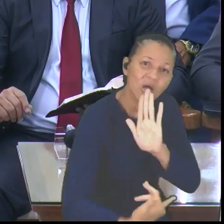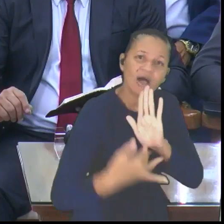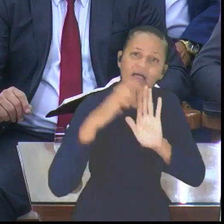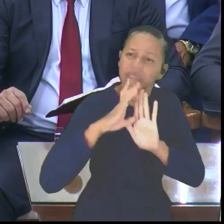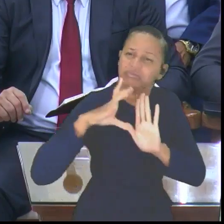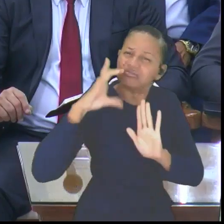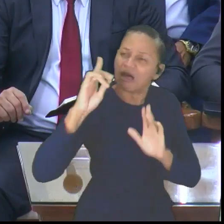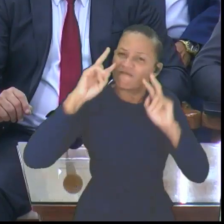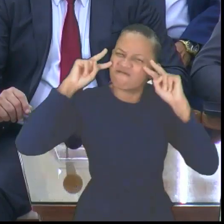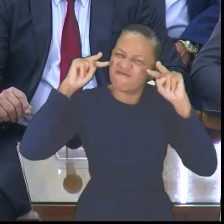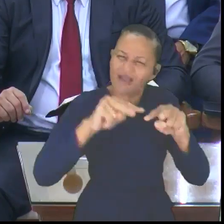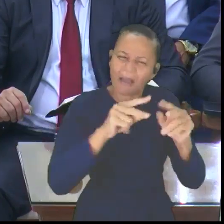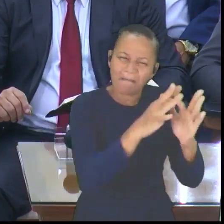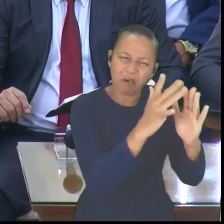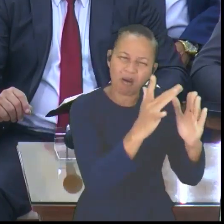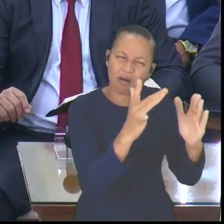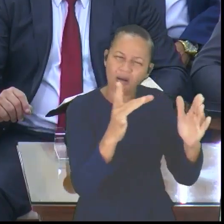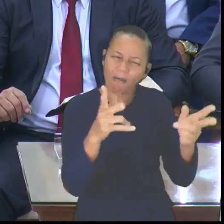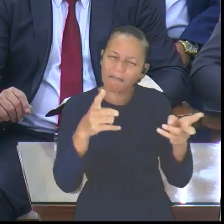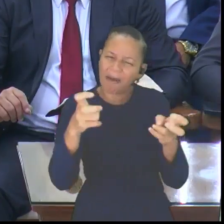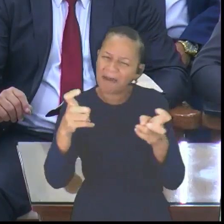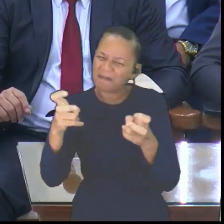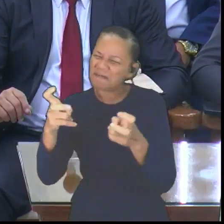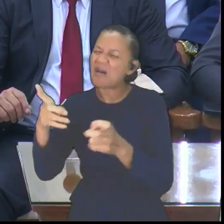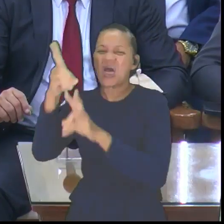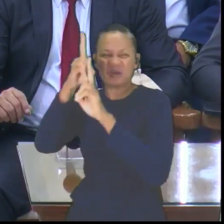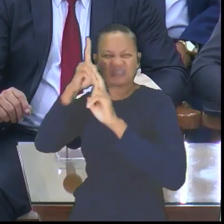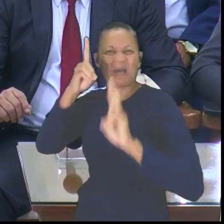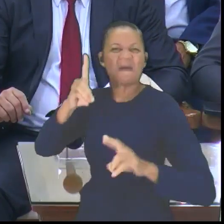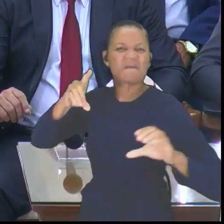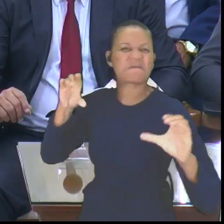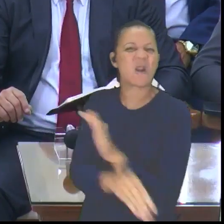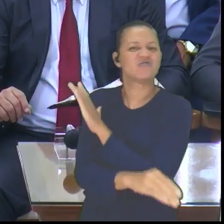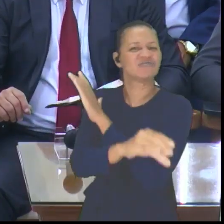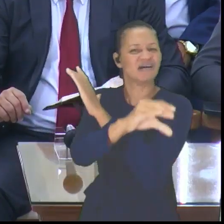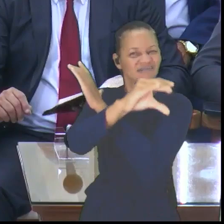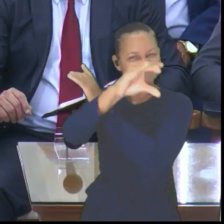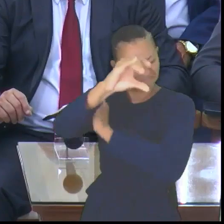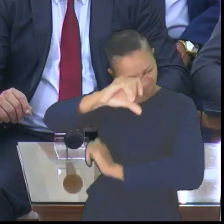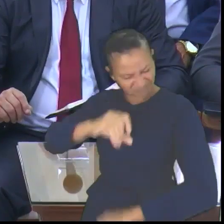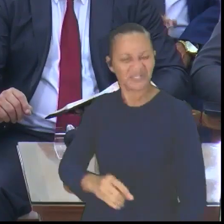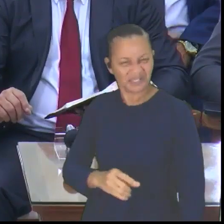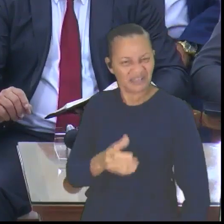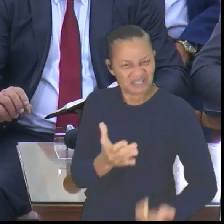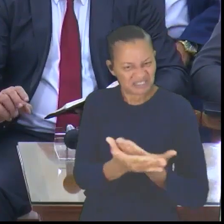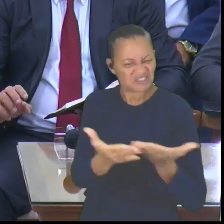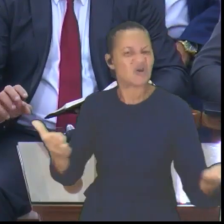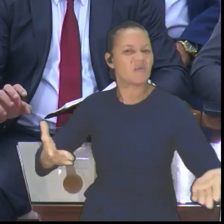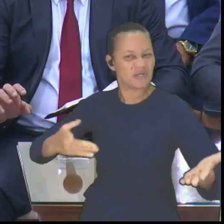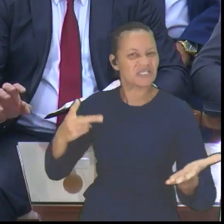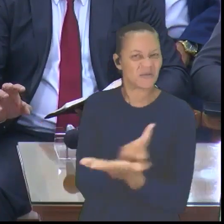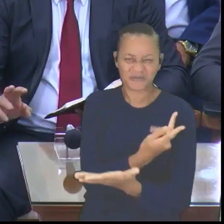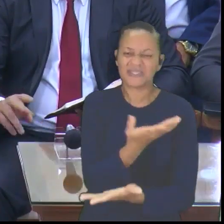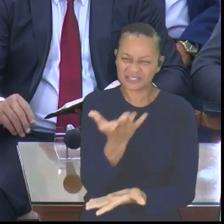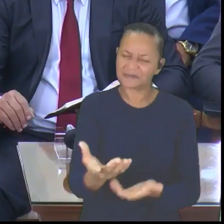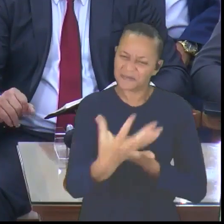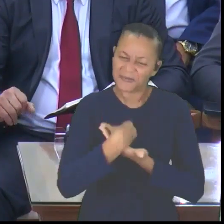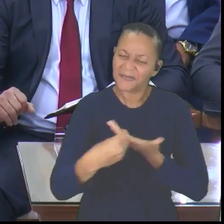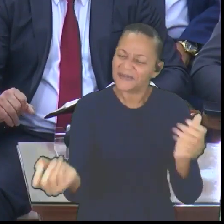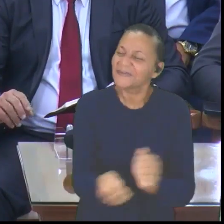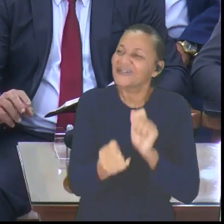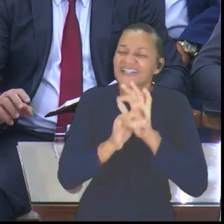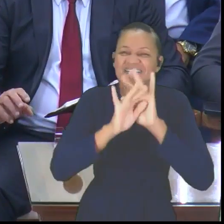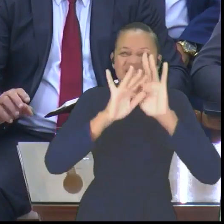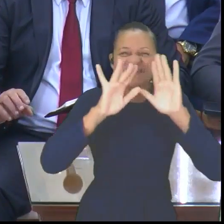Deus está vendo tudo e já tem uma resposta pronta sobre esta causa. De glórias a Jesus